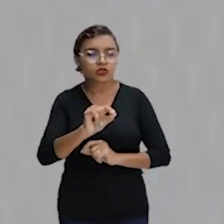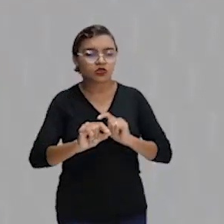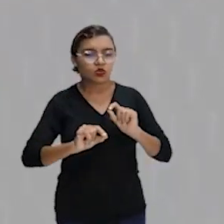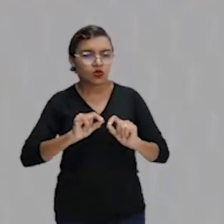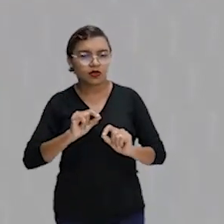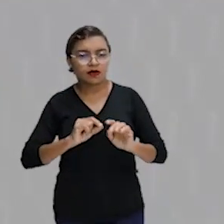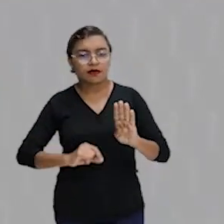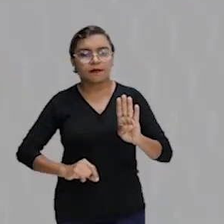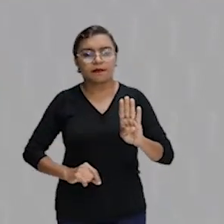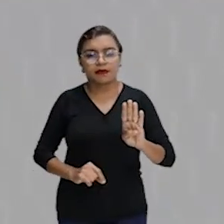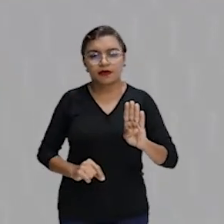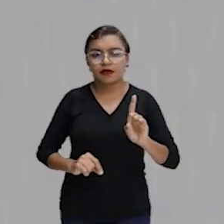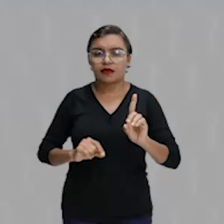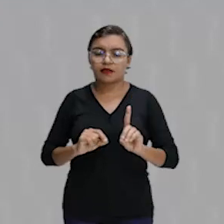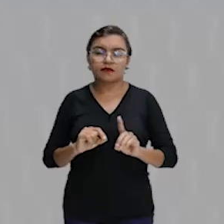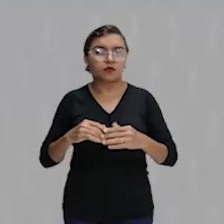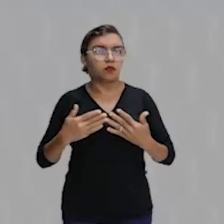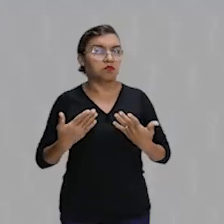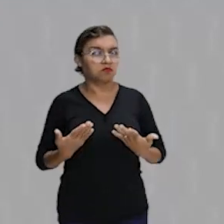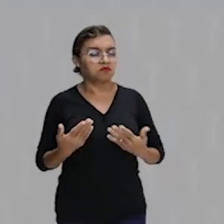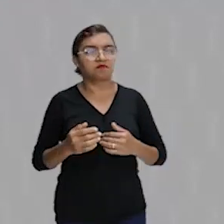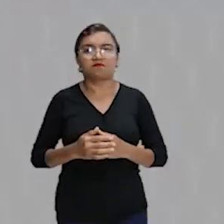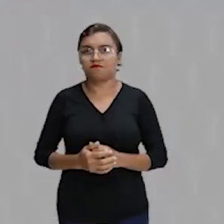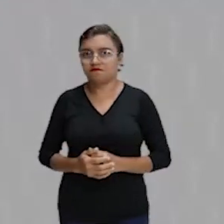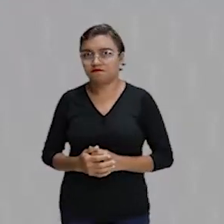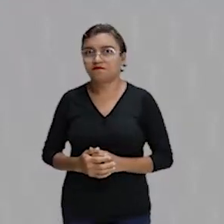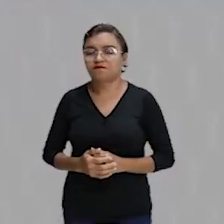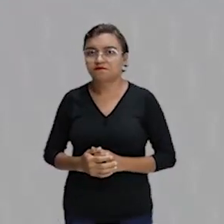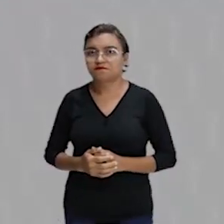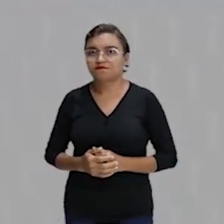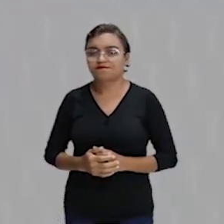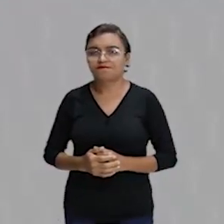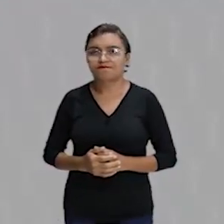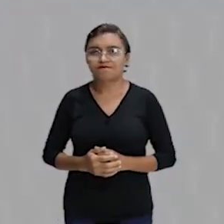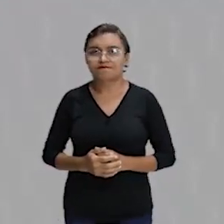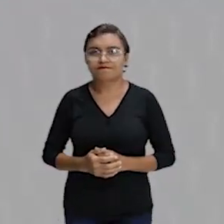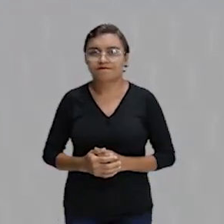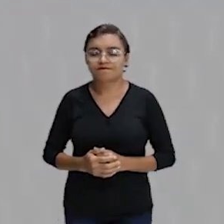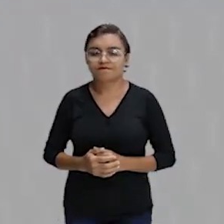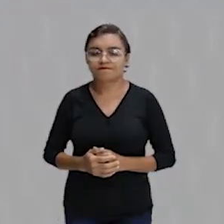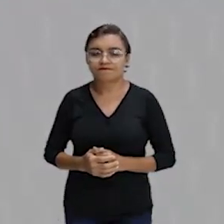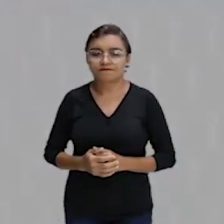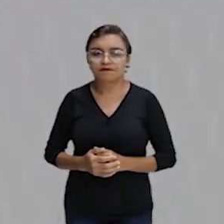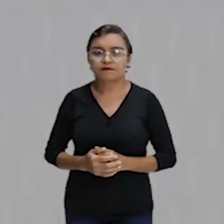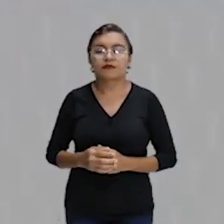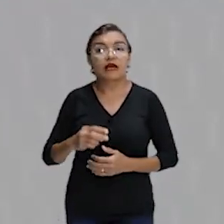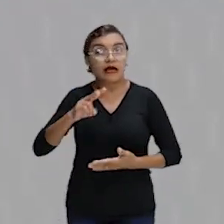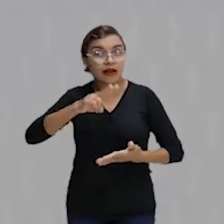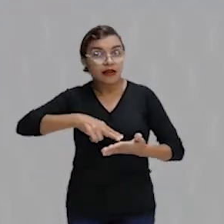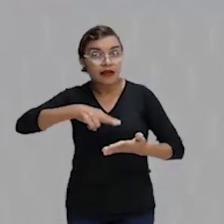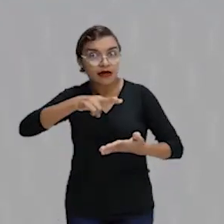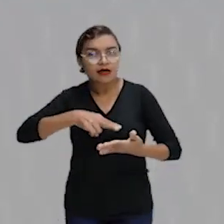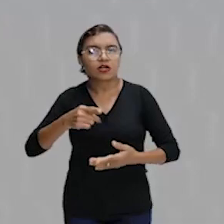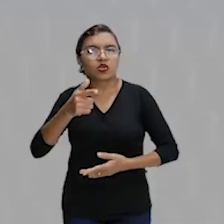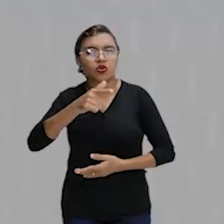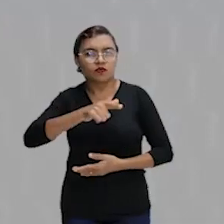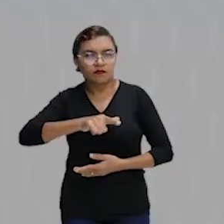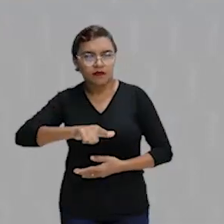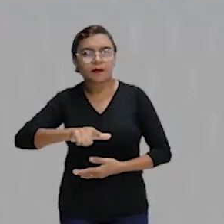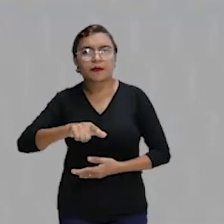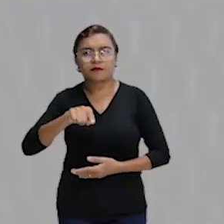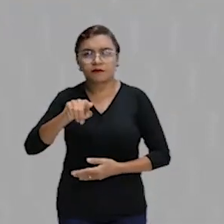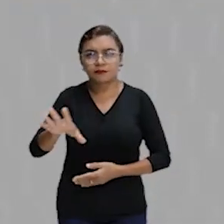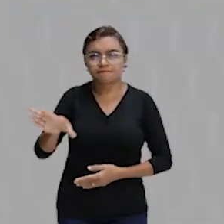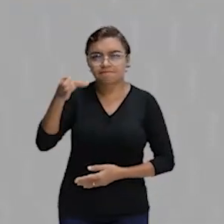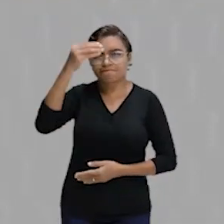essas únicas duas opções que nós temos. Qual é ela? Duvido você descobrir. Lê de novo, eu vou ler para você, tá? Para ver se você capta